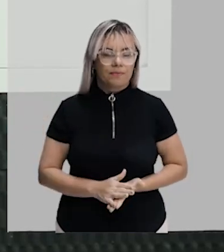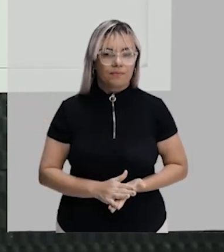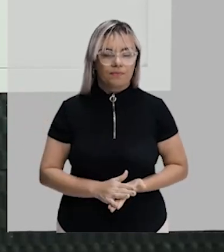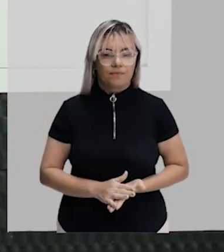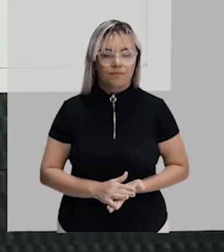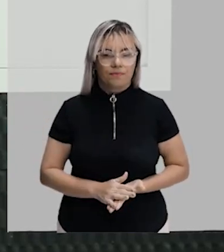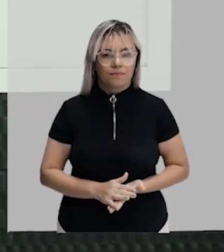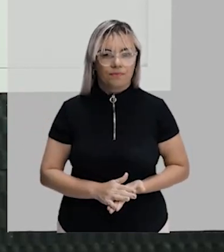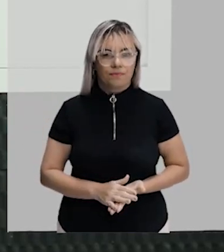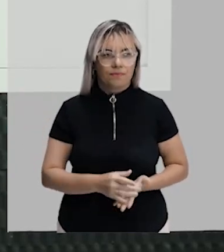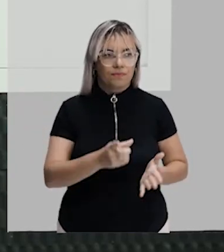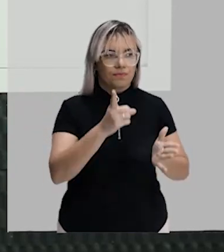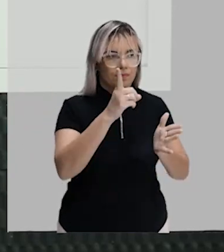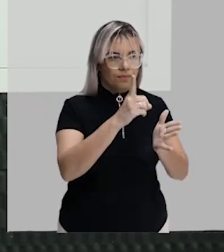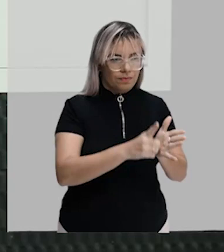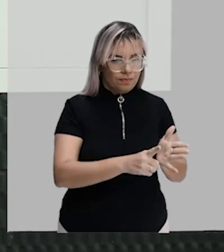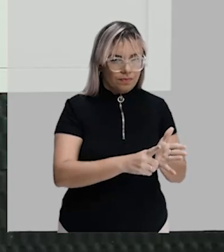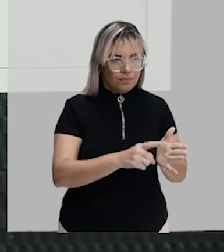de